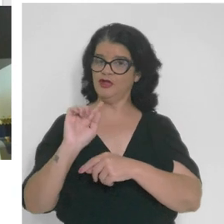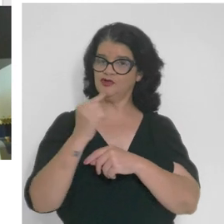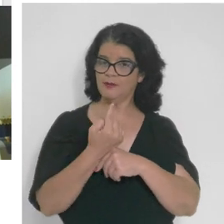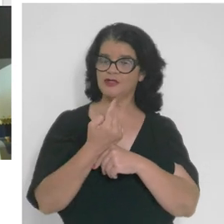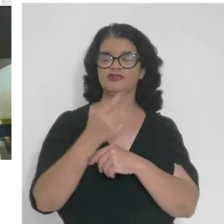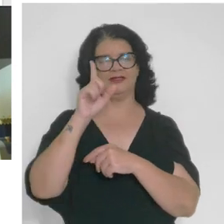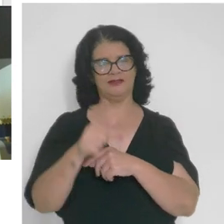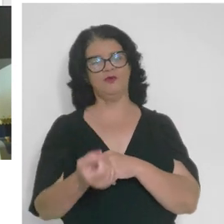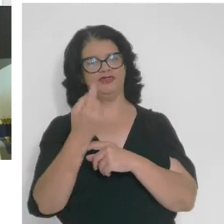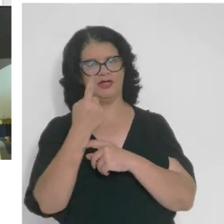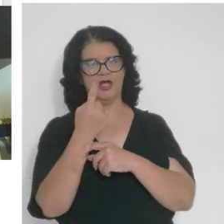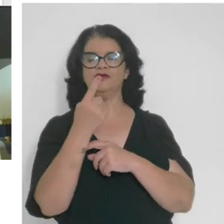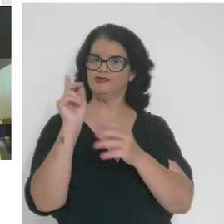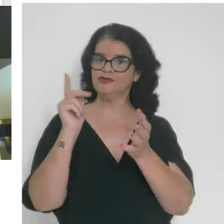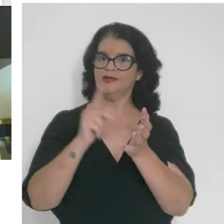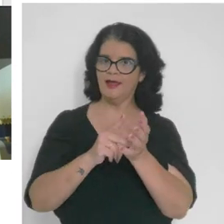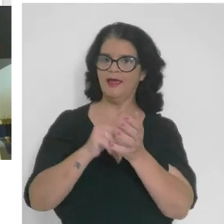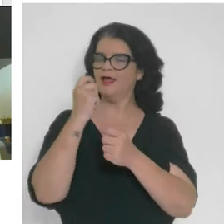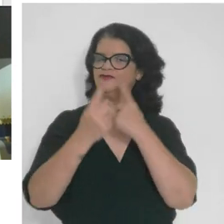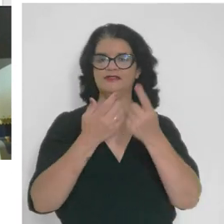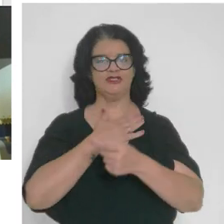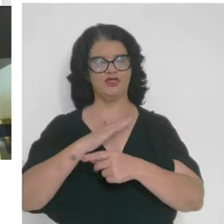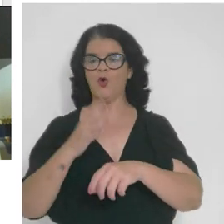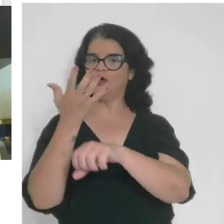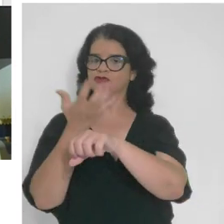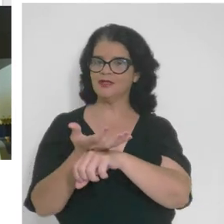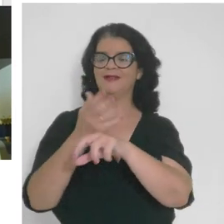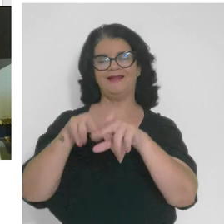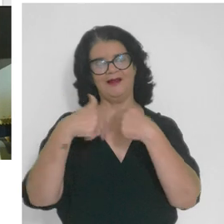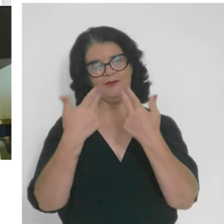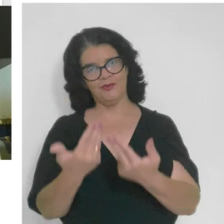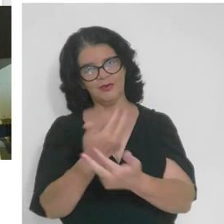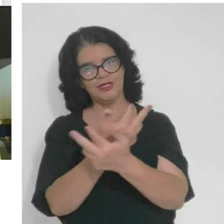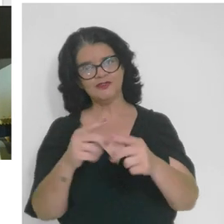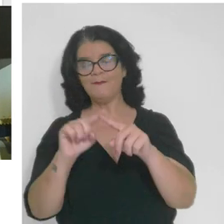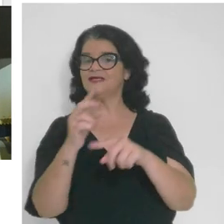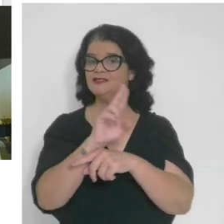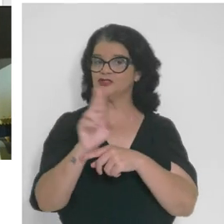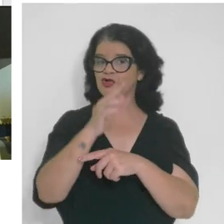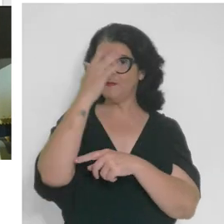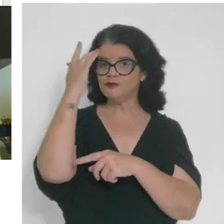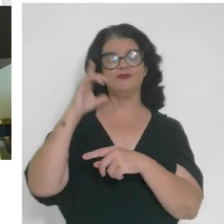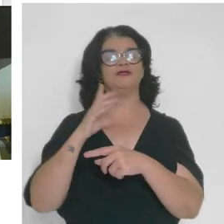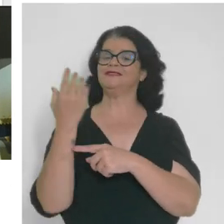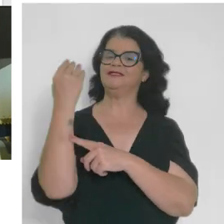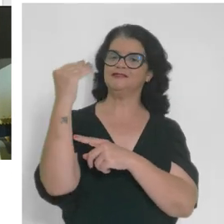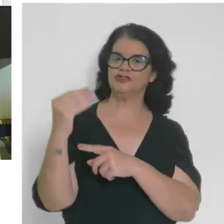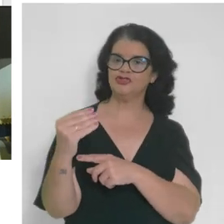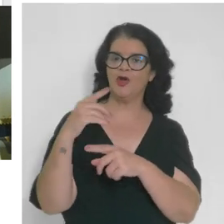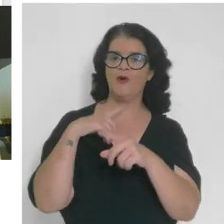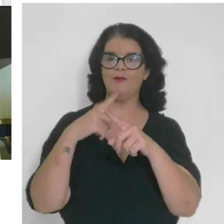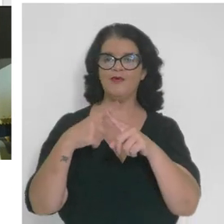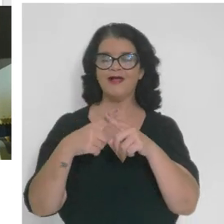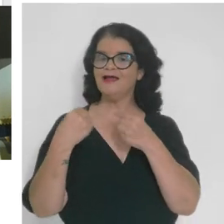gente, né? São nomes estranhos, né? E às vezes a gente não gosta da matéria por causa disso. Mas esses nomes, pessoal, eles estão ali, né? Porque